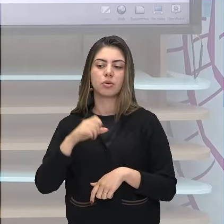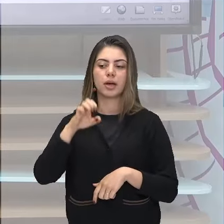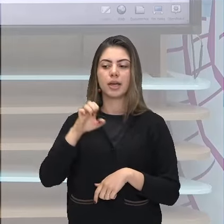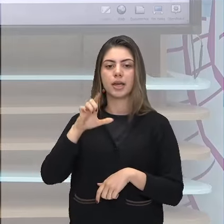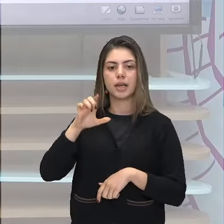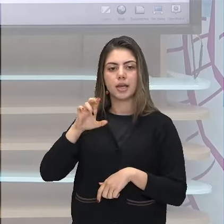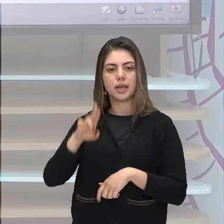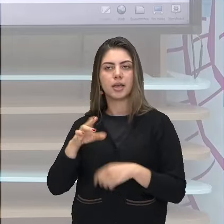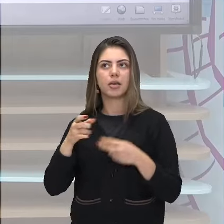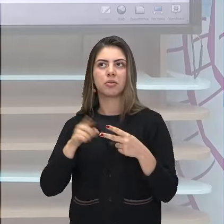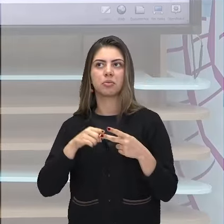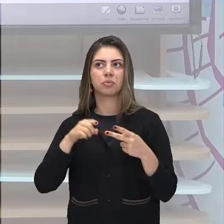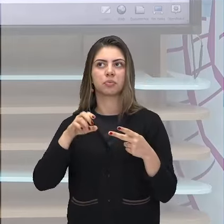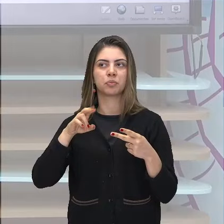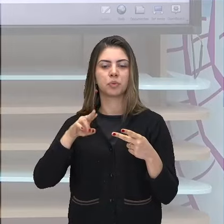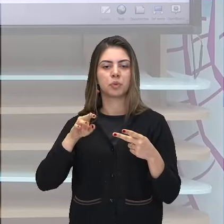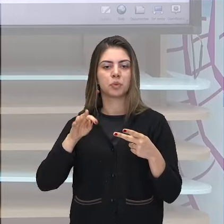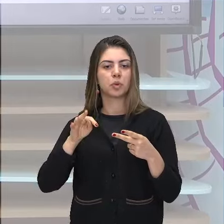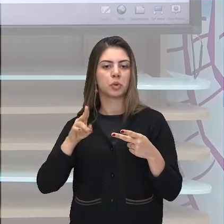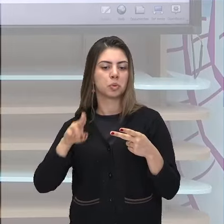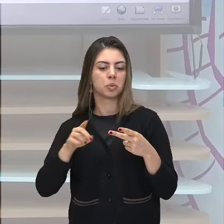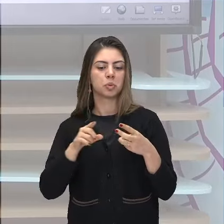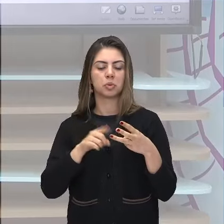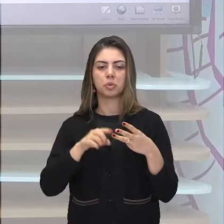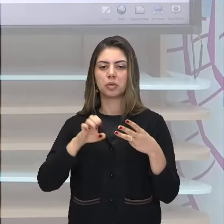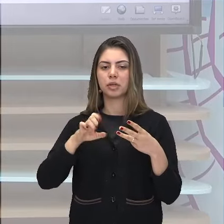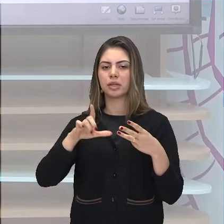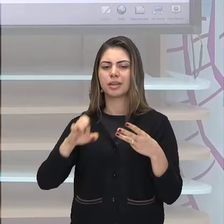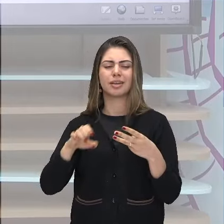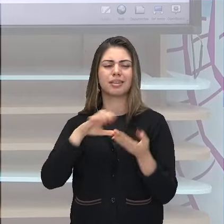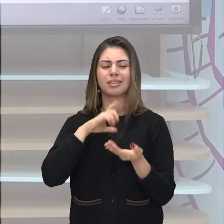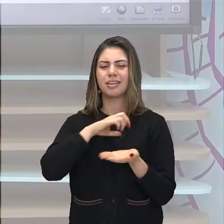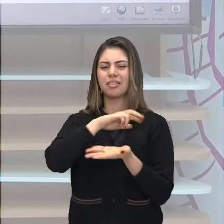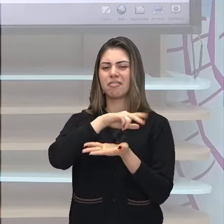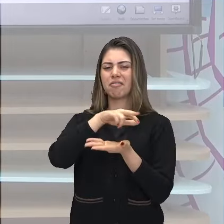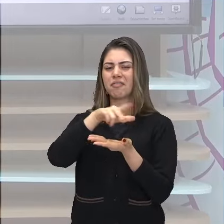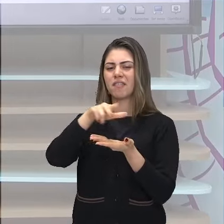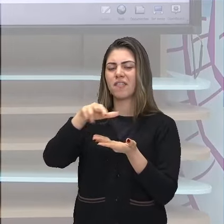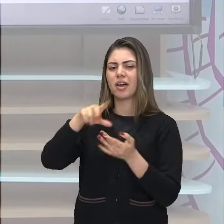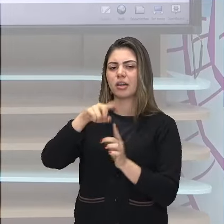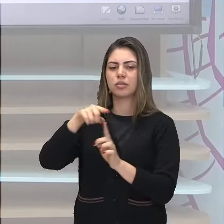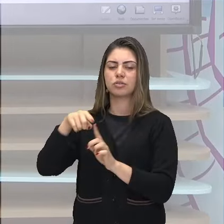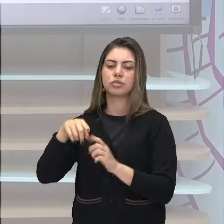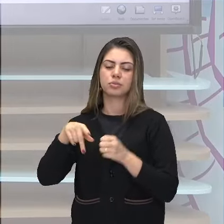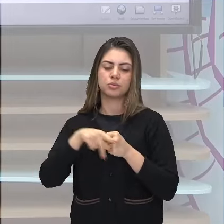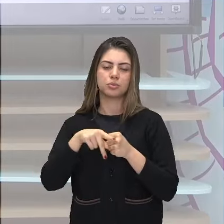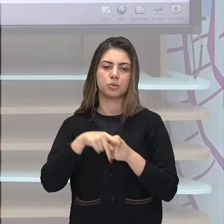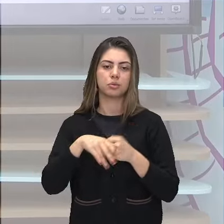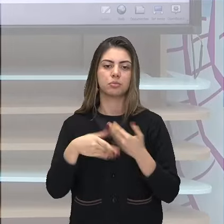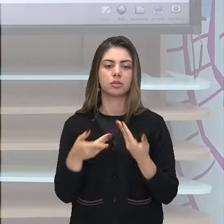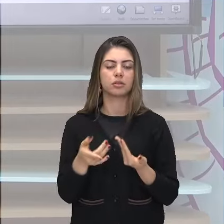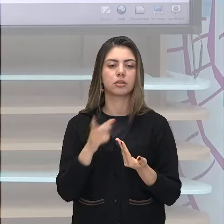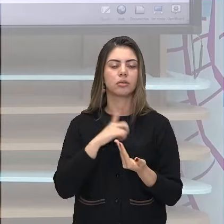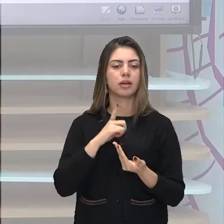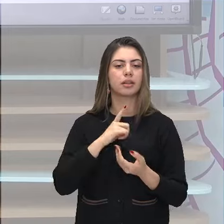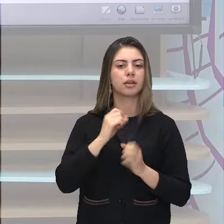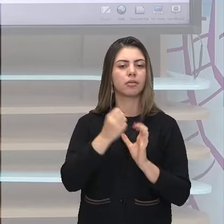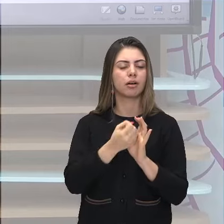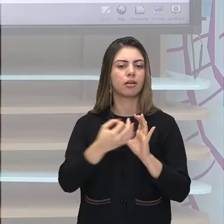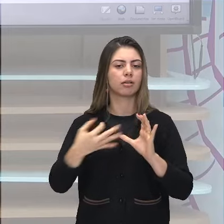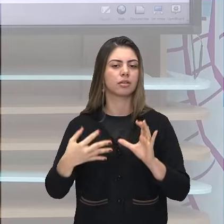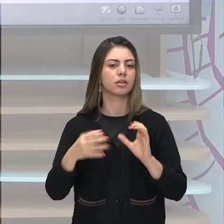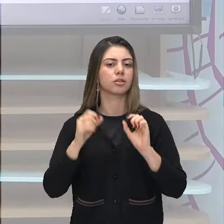Temos também outros pronomes, como os demonstrativos, os possessivos. Então, eles são elementos que vão